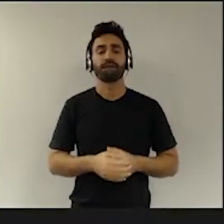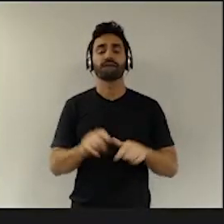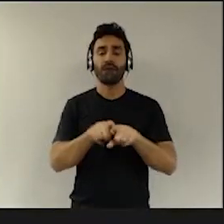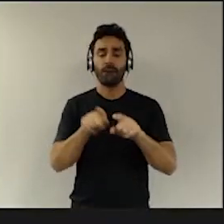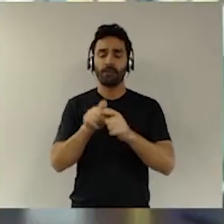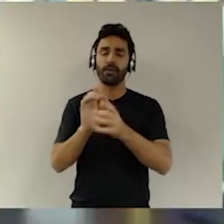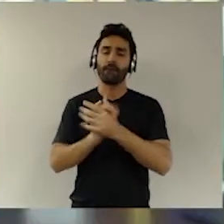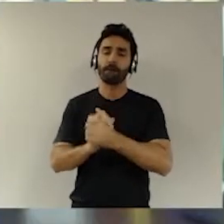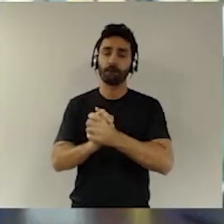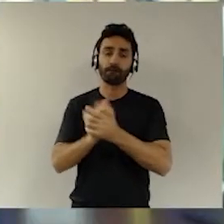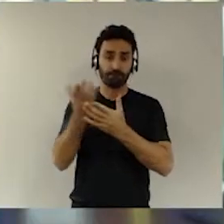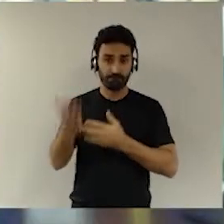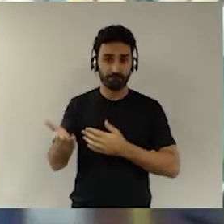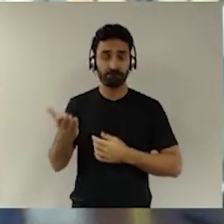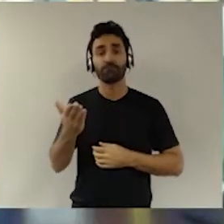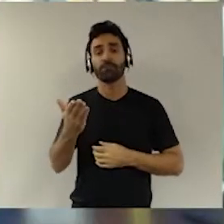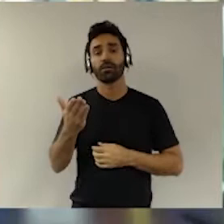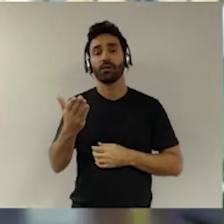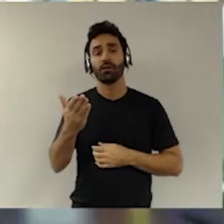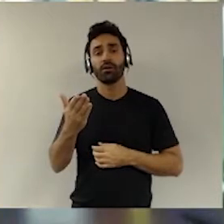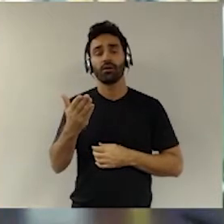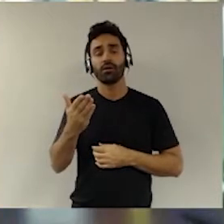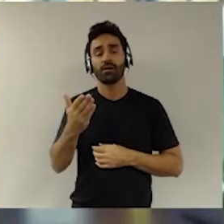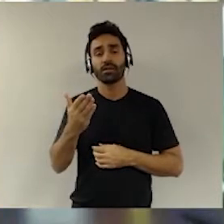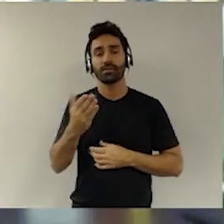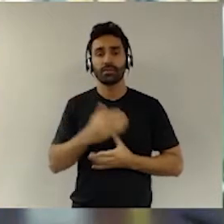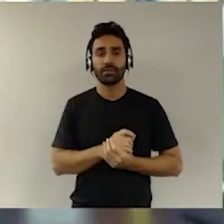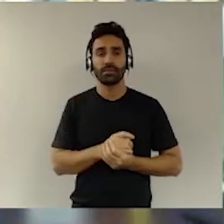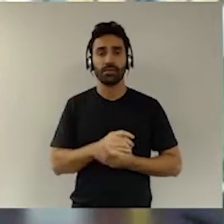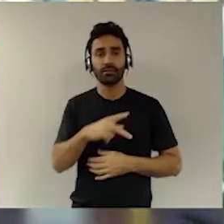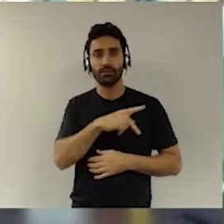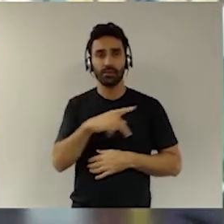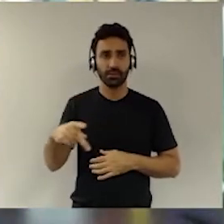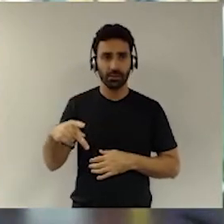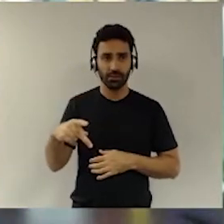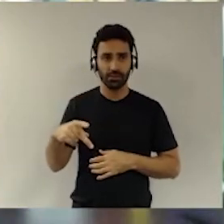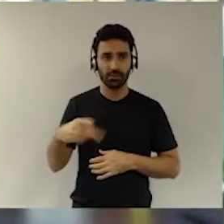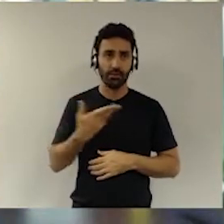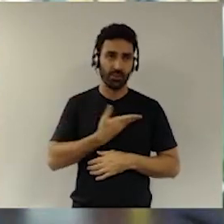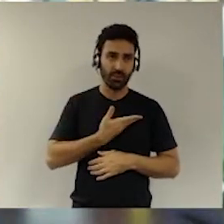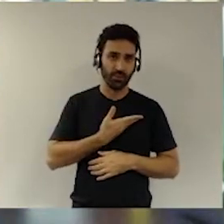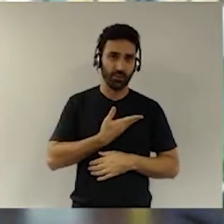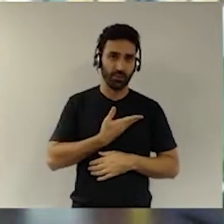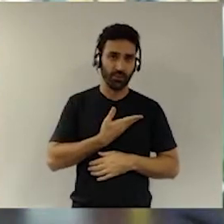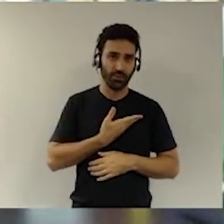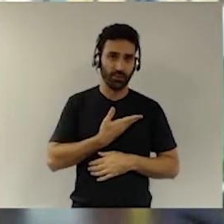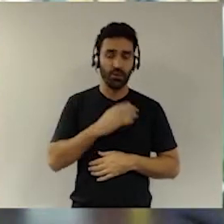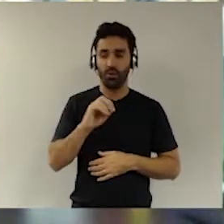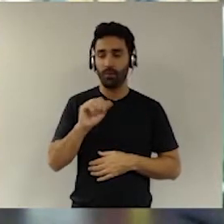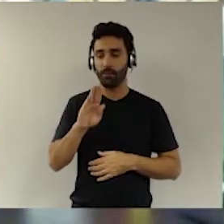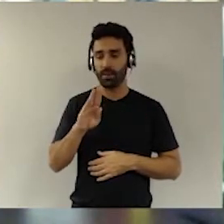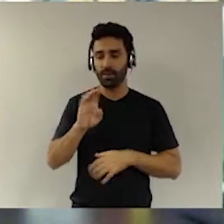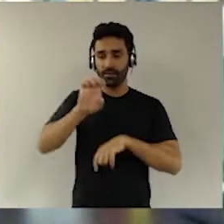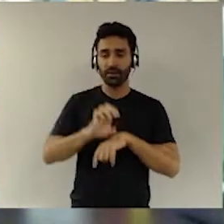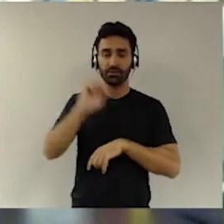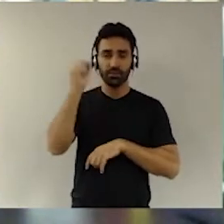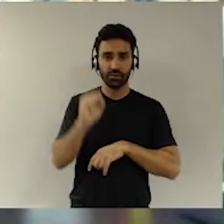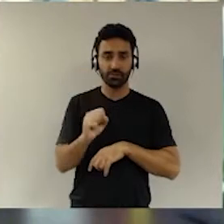Saudar também o nosso querido presidente, amigo da OAB de